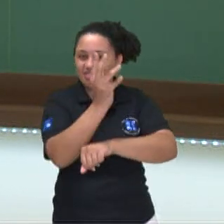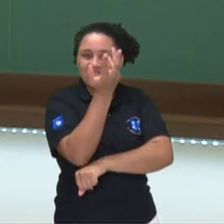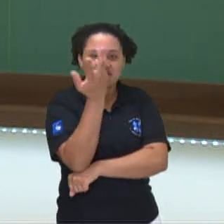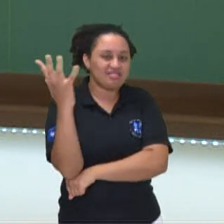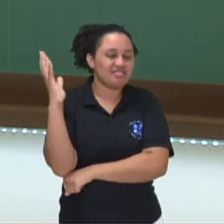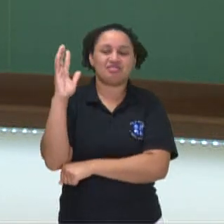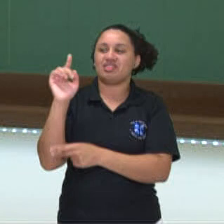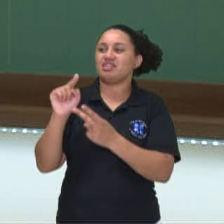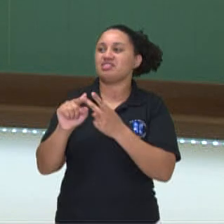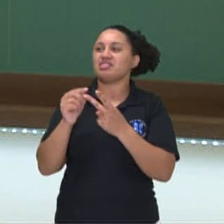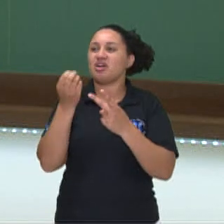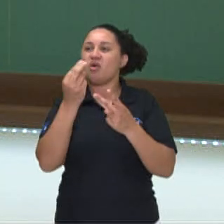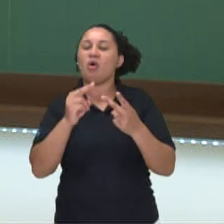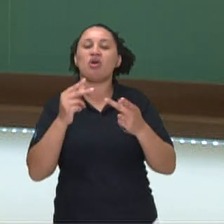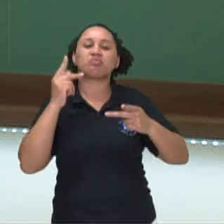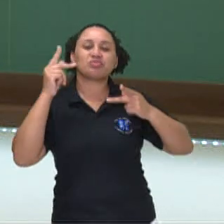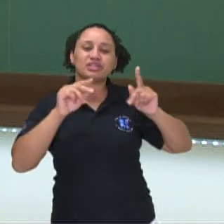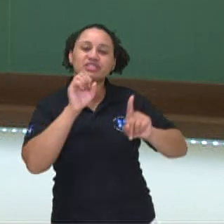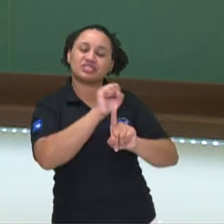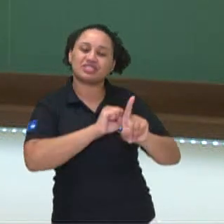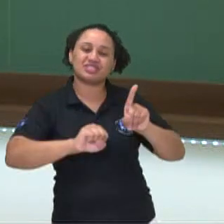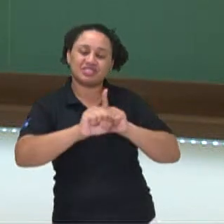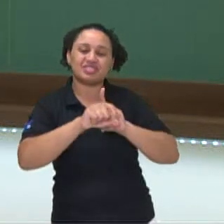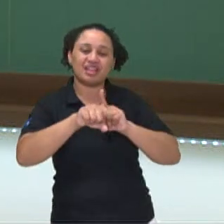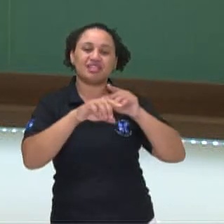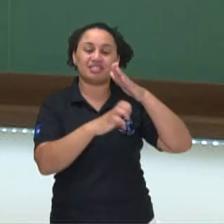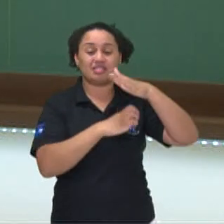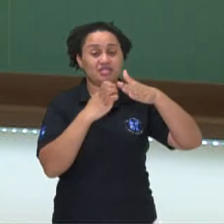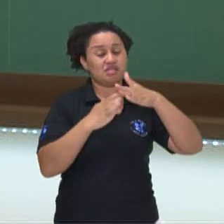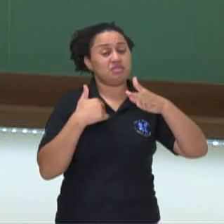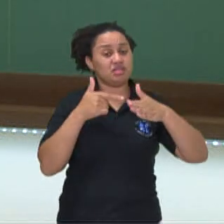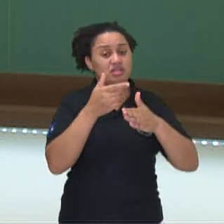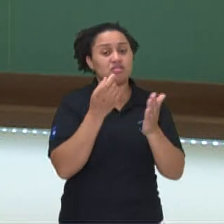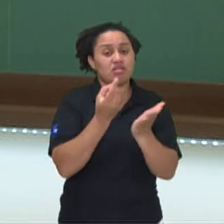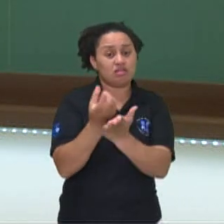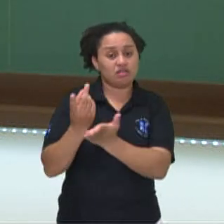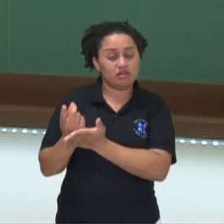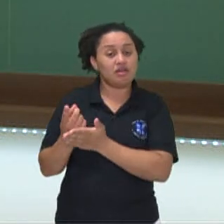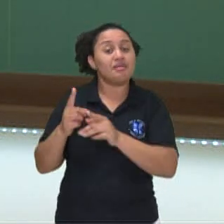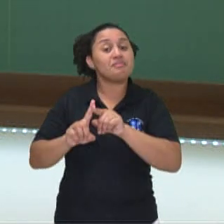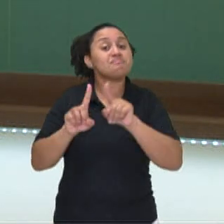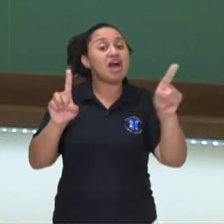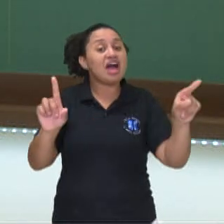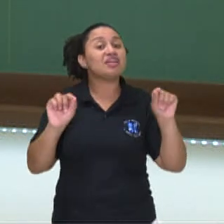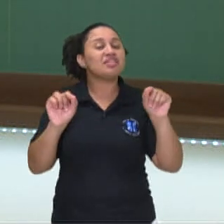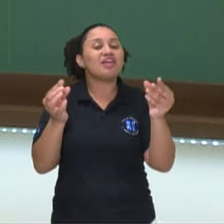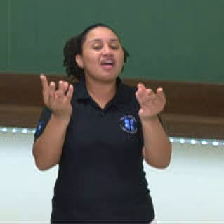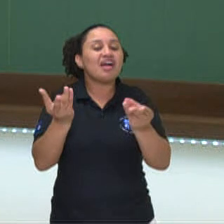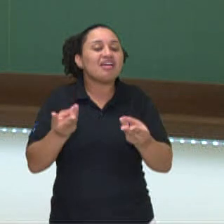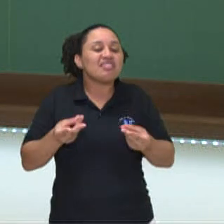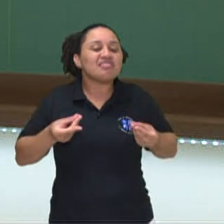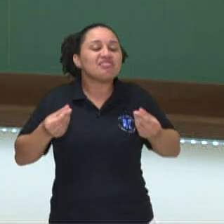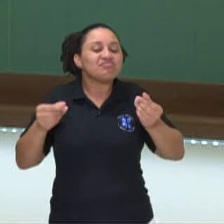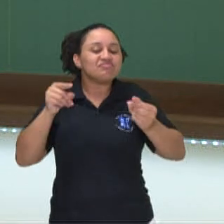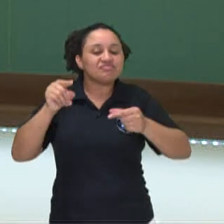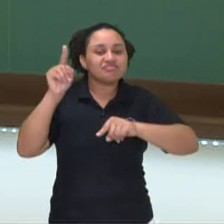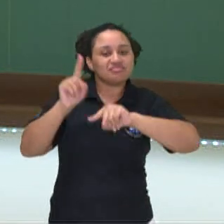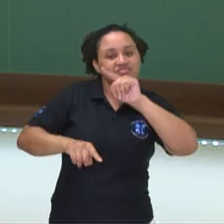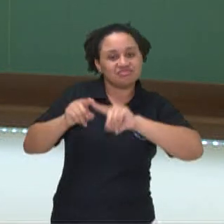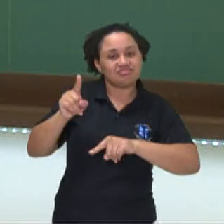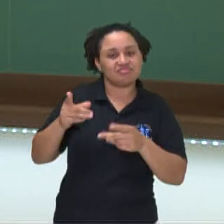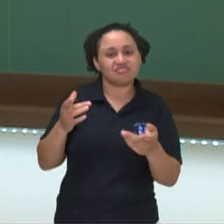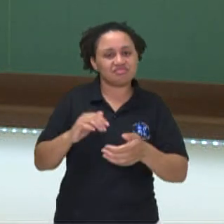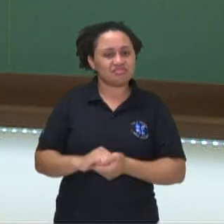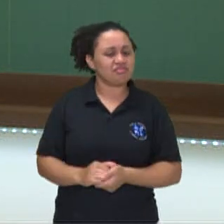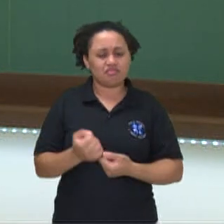às políticas sociais das empresas que eles estão consumindo, mas sim a qualidade efetiva do produto,